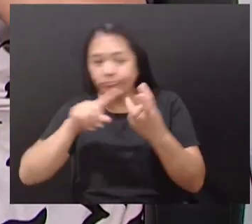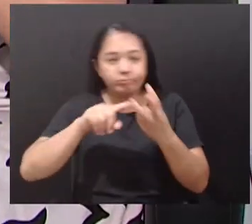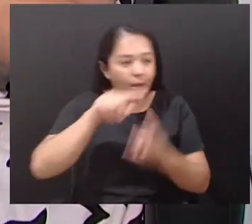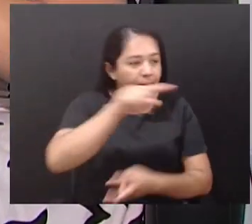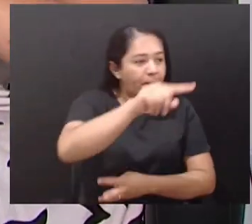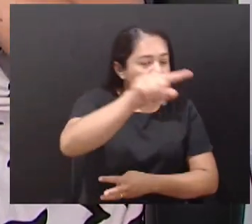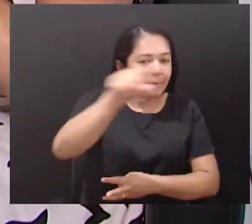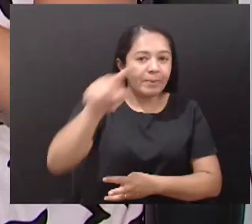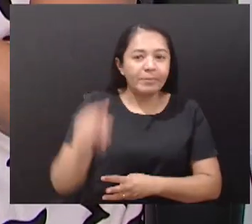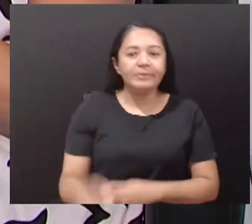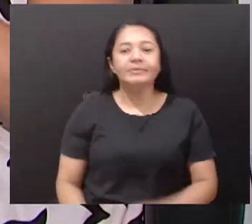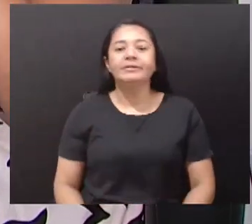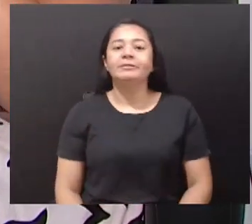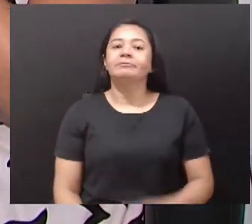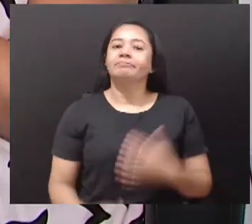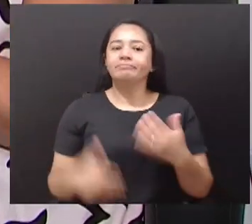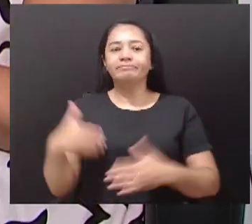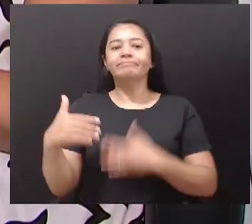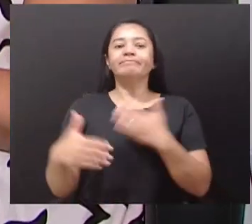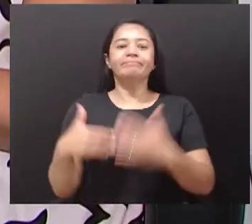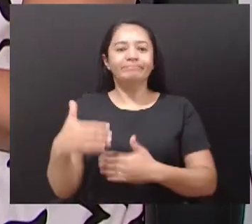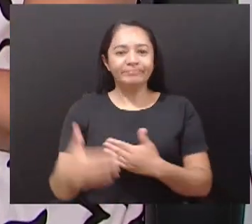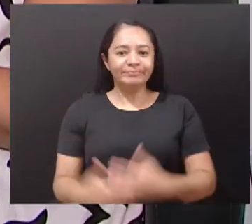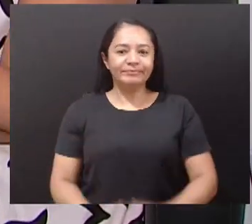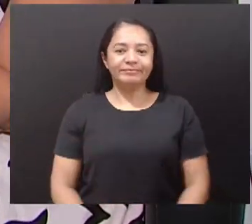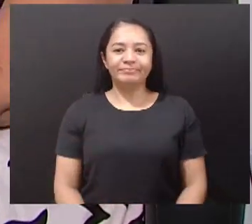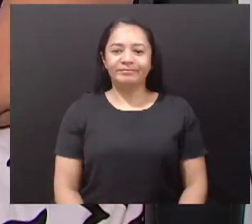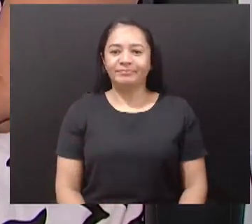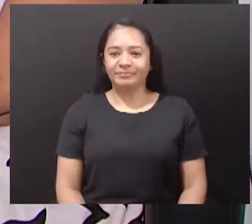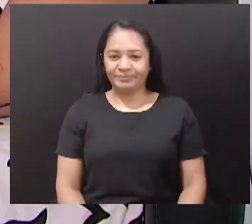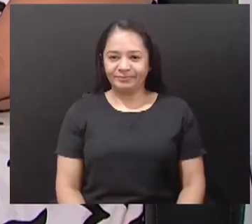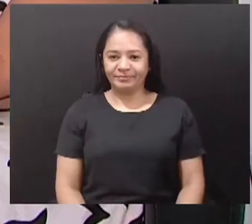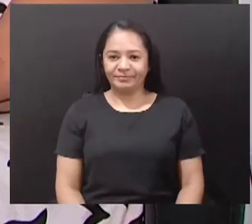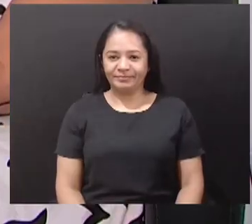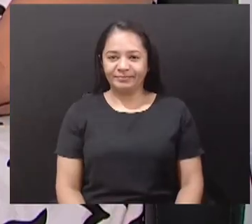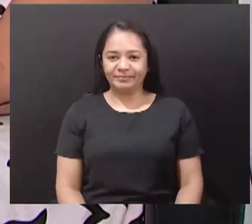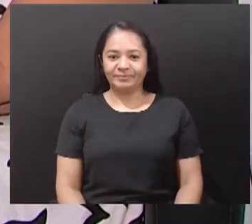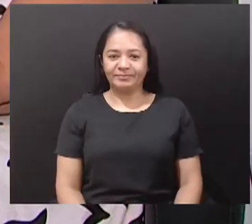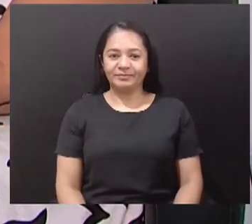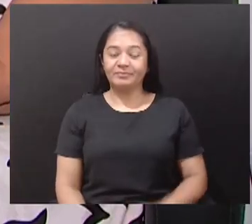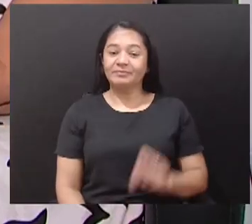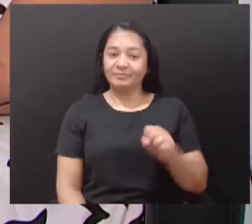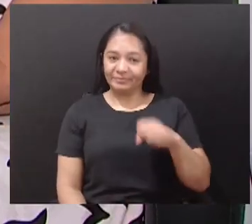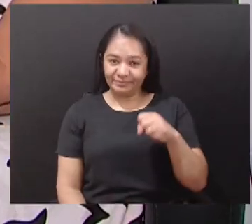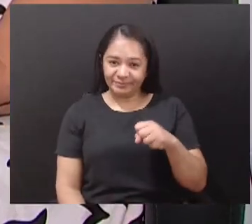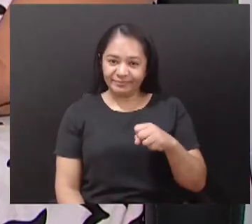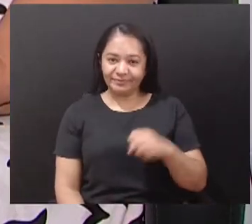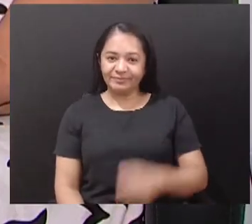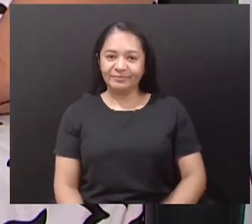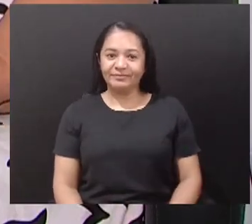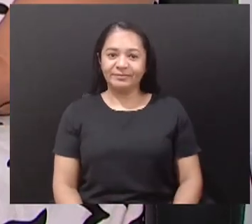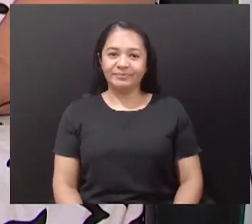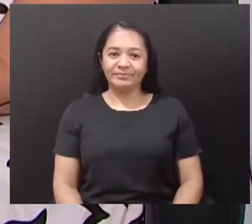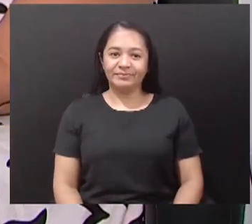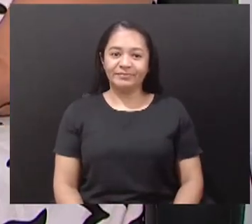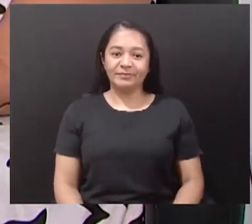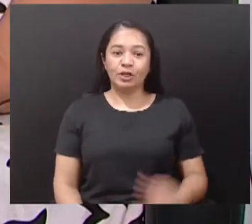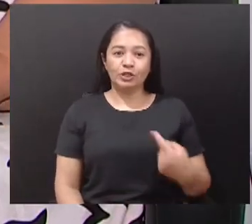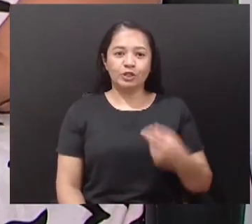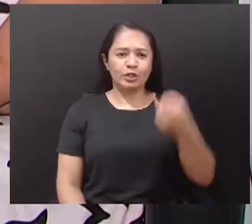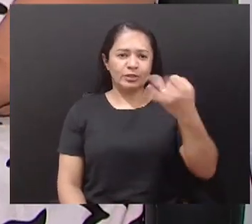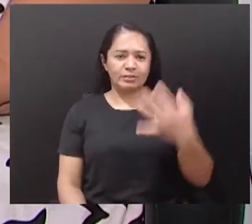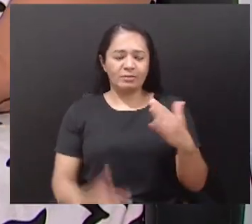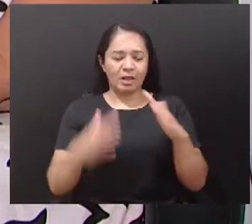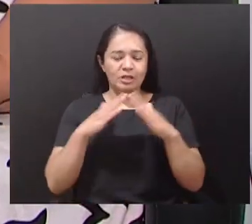com o outro, e aí com essas referências, no caso de Campinas. É isso aí. Quando a gente falava de escolas, talvez